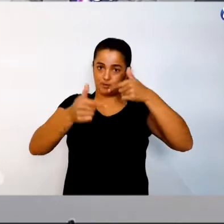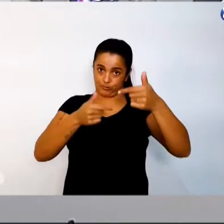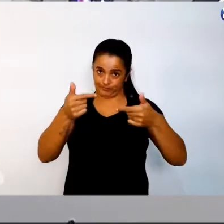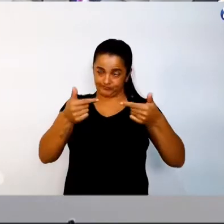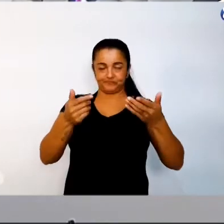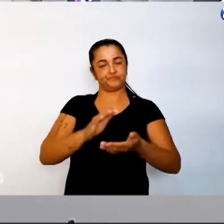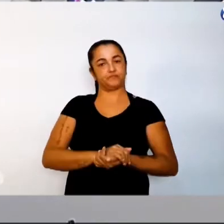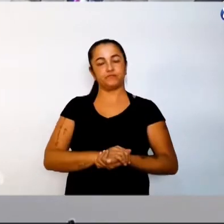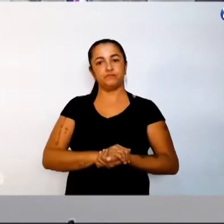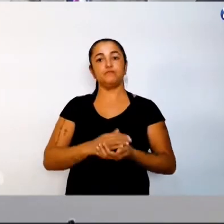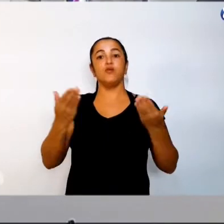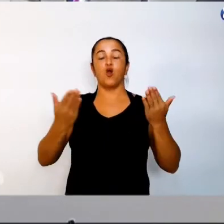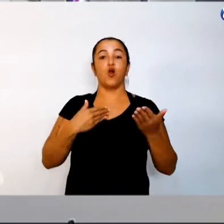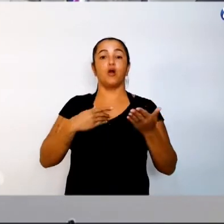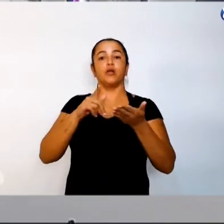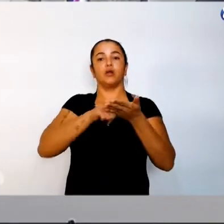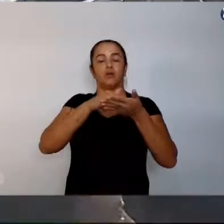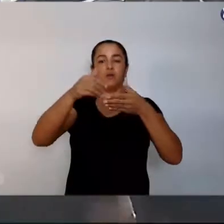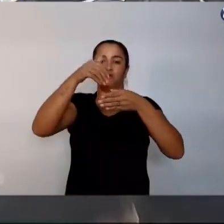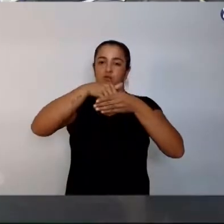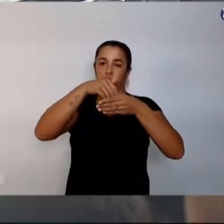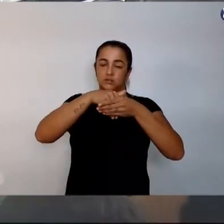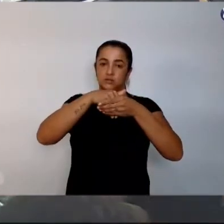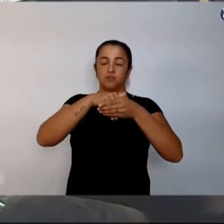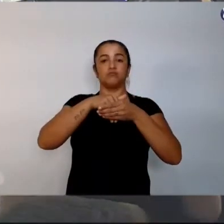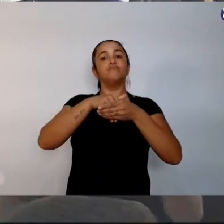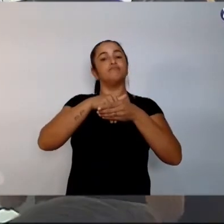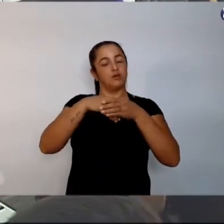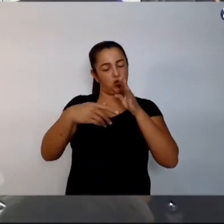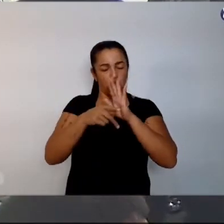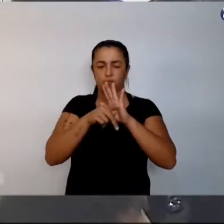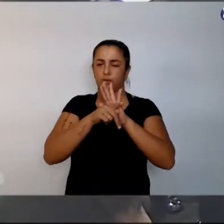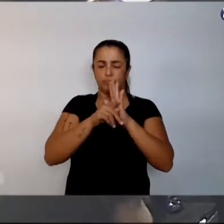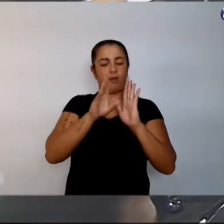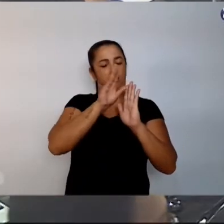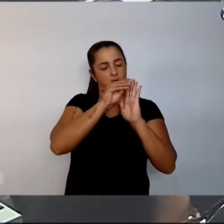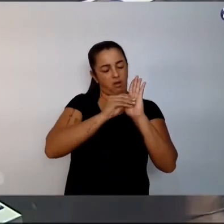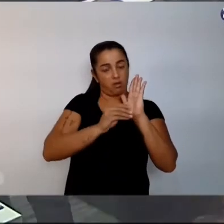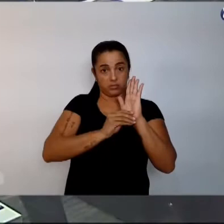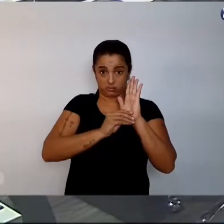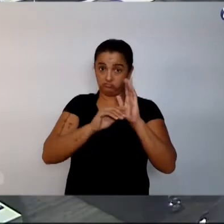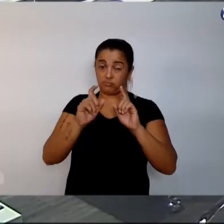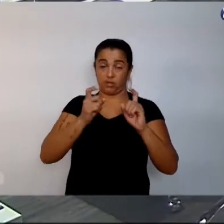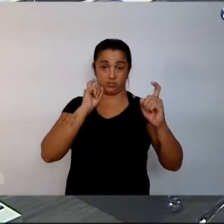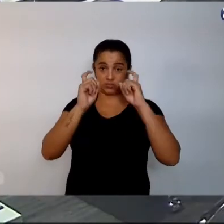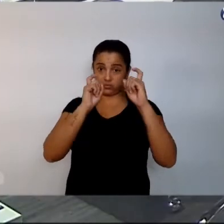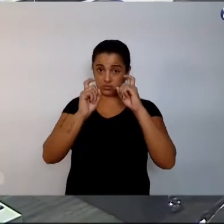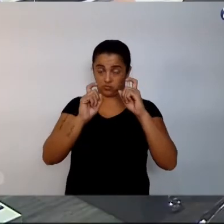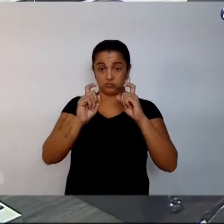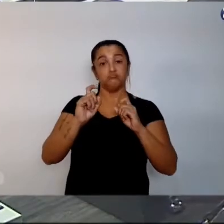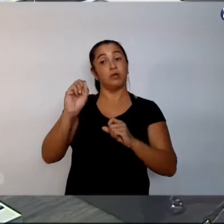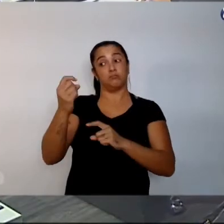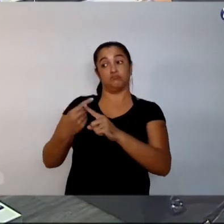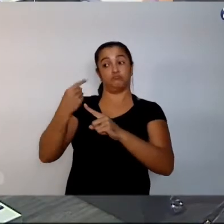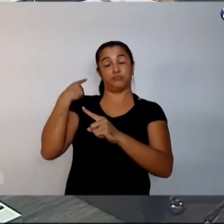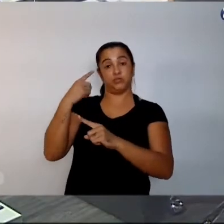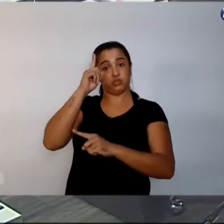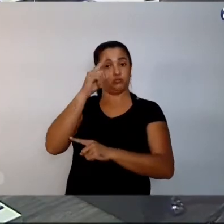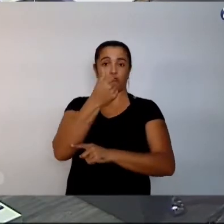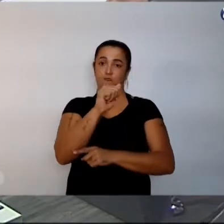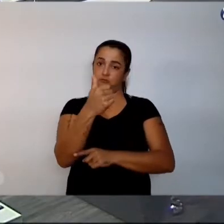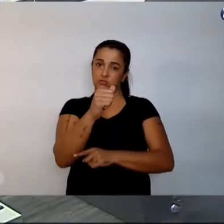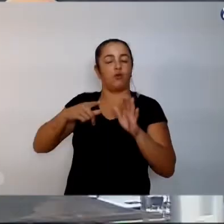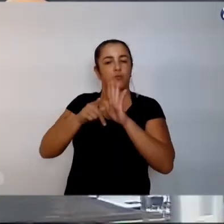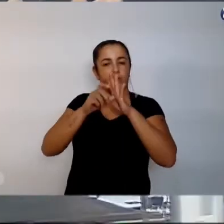vereadores apresentaram diversos requerimentos que buscavam soluções para os problemas de uma Botucatu pós-calamidade